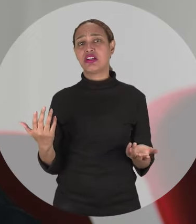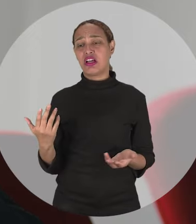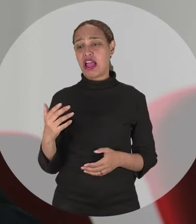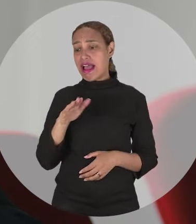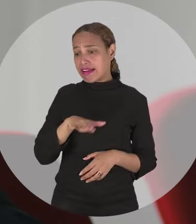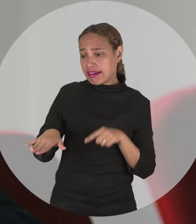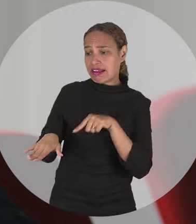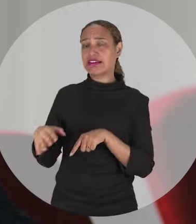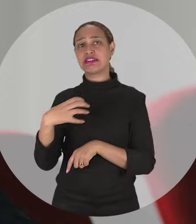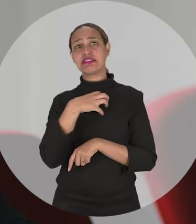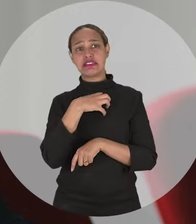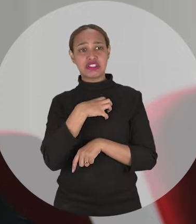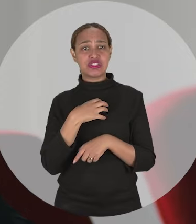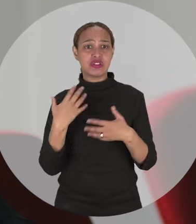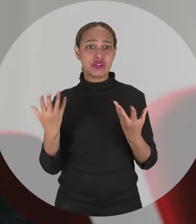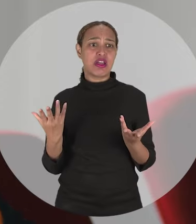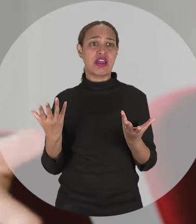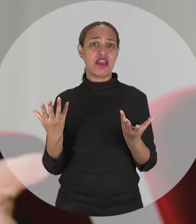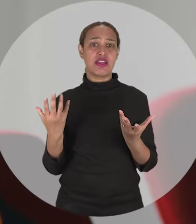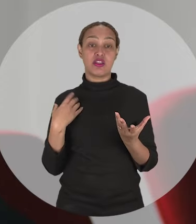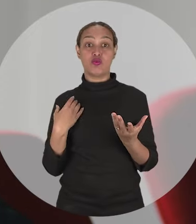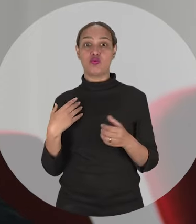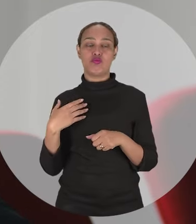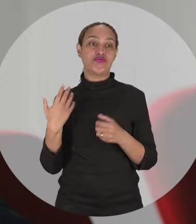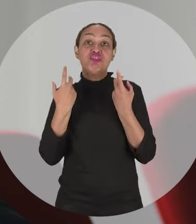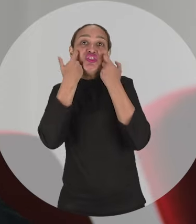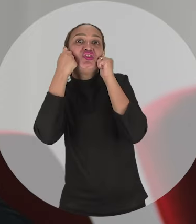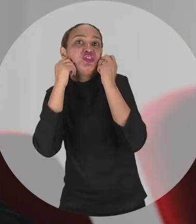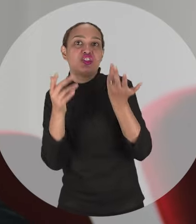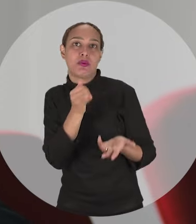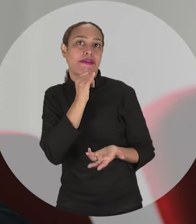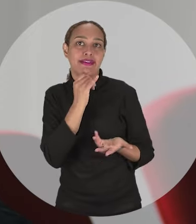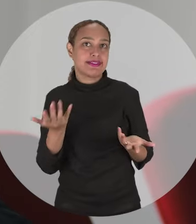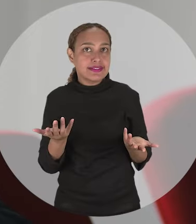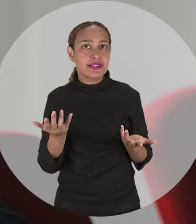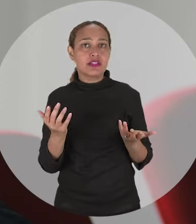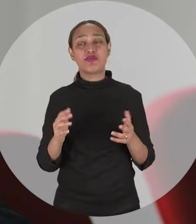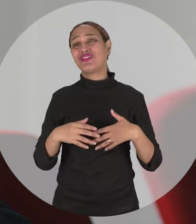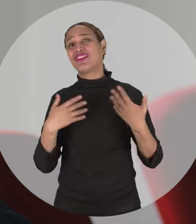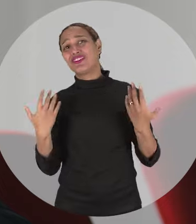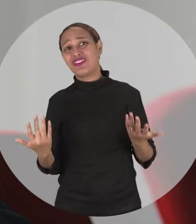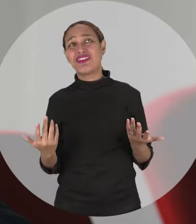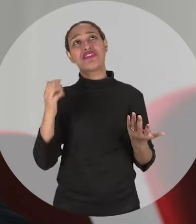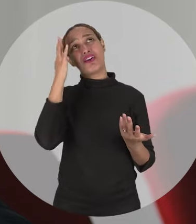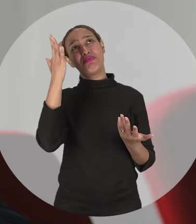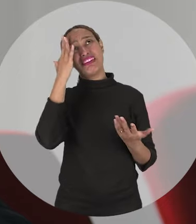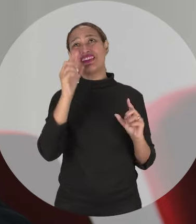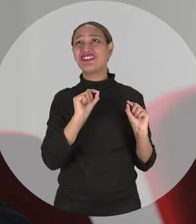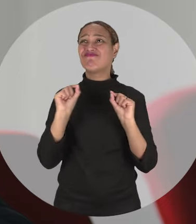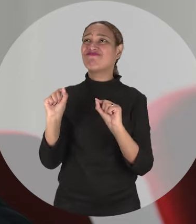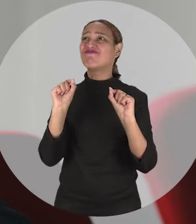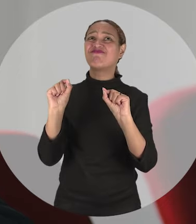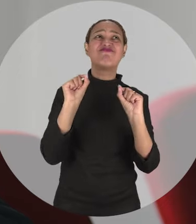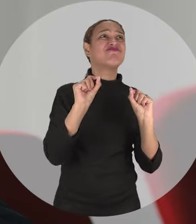sentindo, que é menos sociável, que é mais tímida, você pode... Então, ficar usando essa coisa me parece